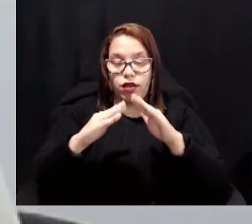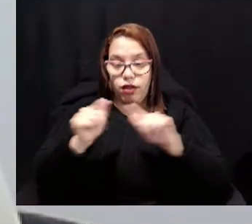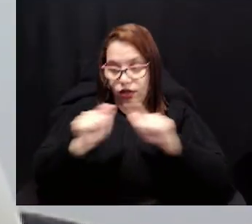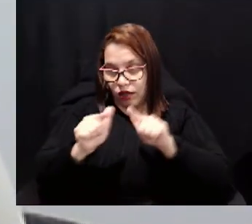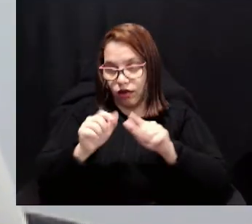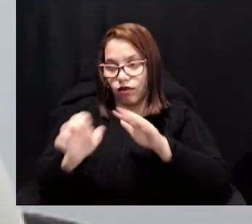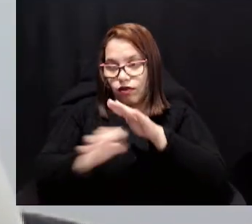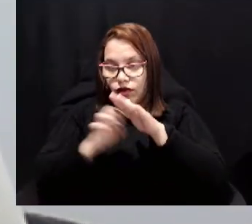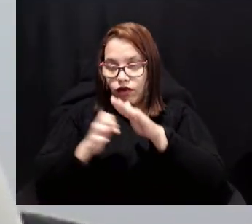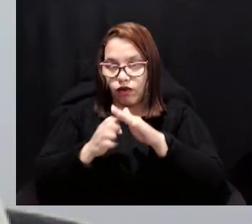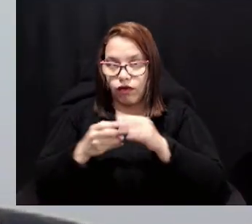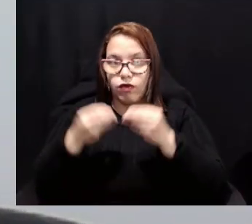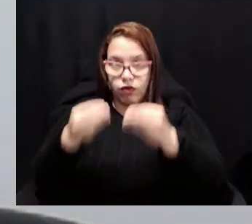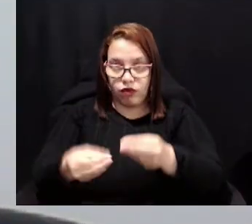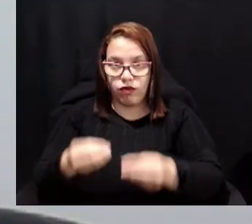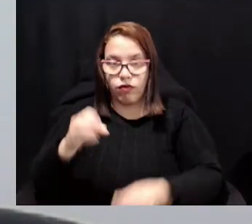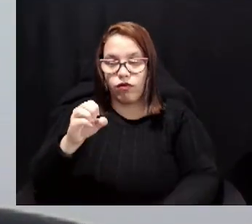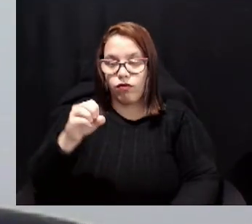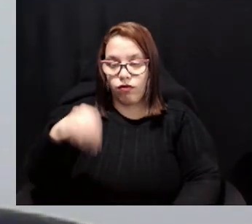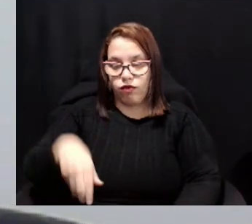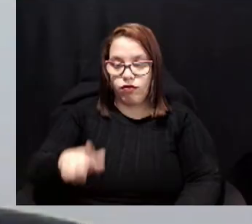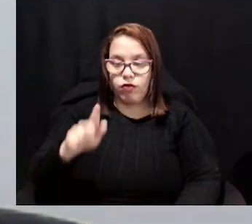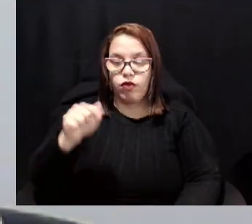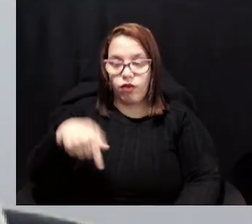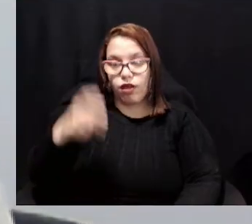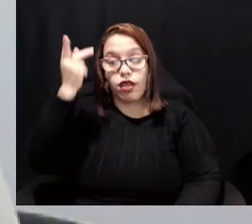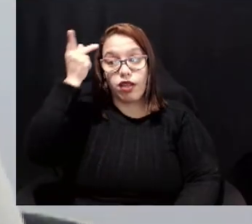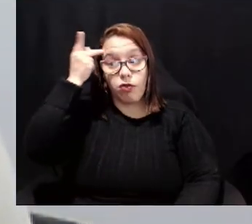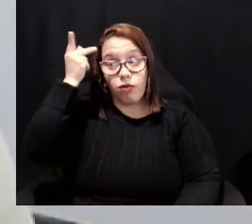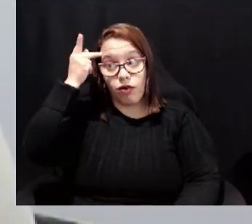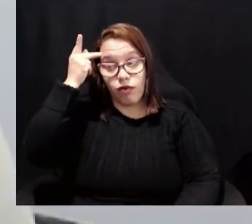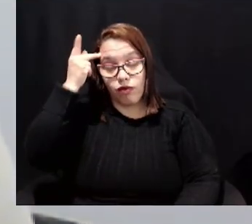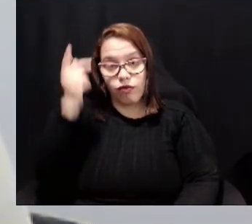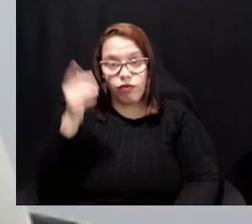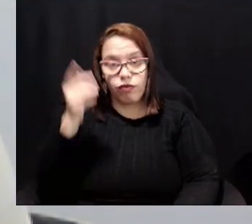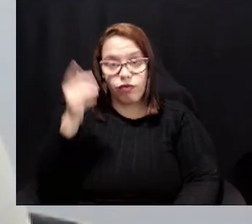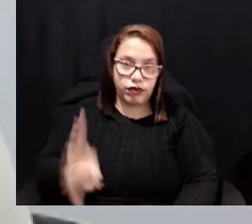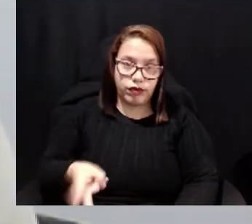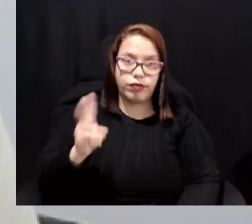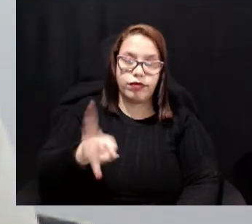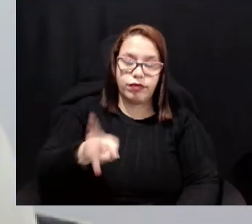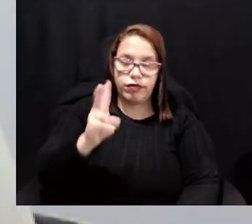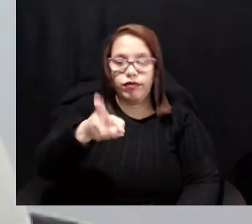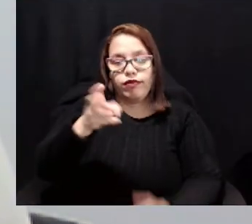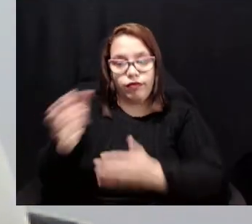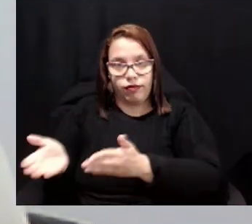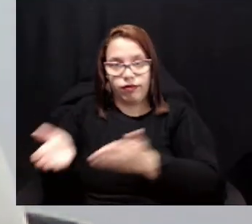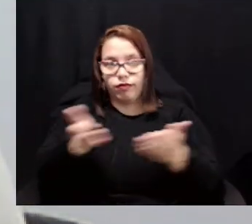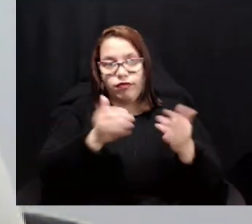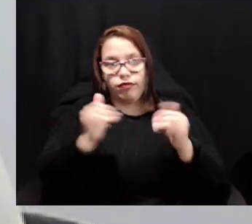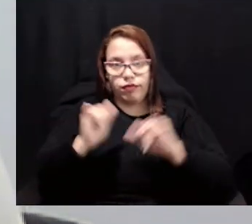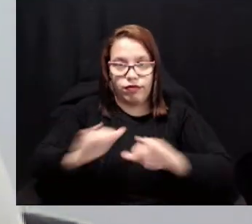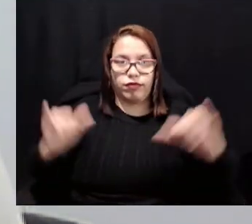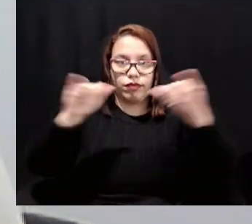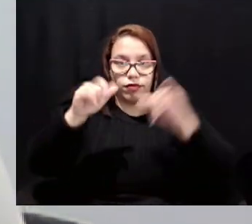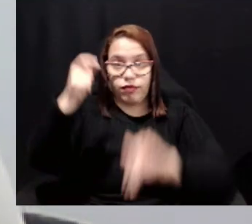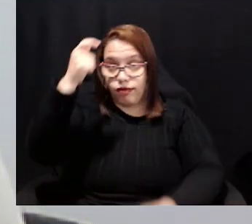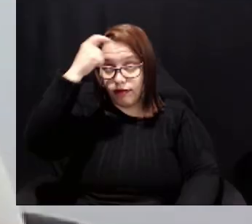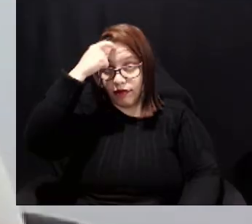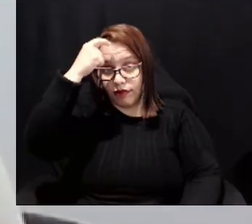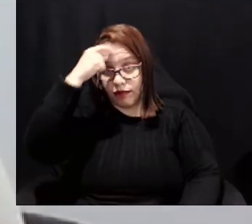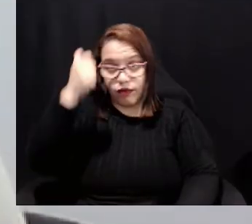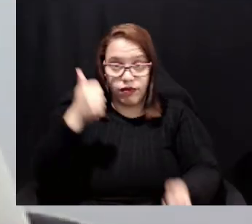unidade, que a gente destinou para uma ONG aqui de São Paulo. Então, periodicamente, nós trazemos algumas campanhas